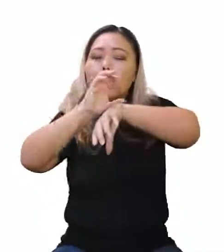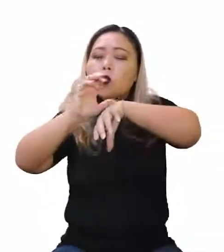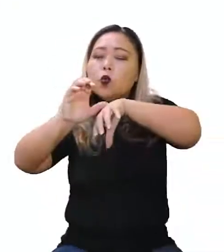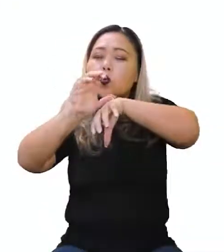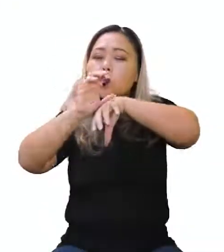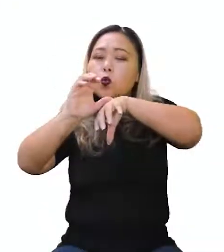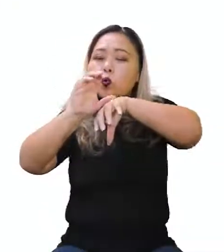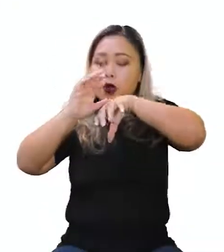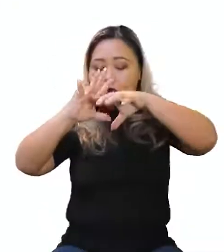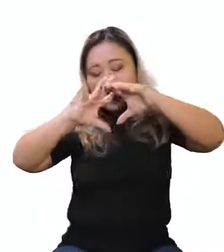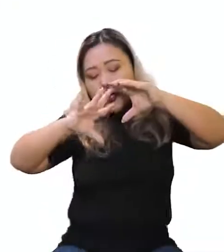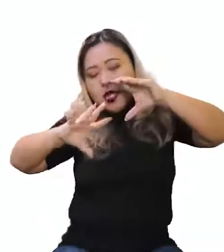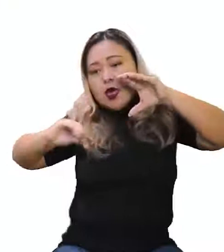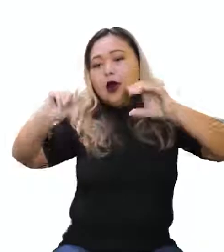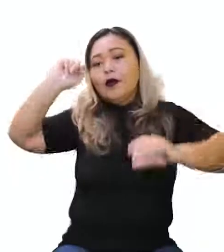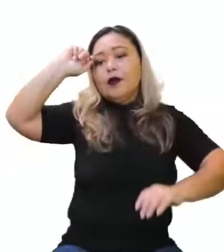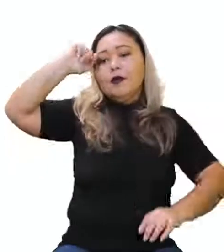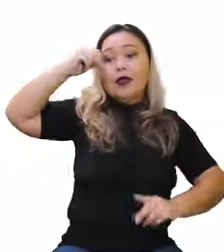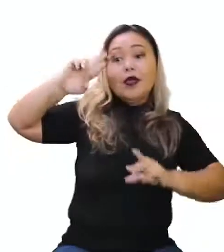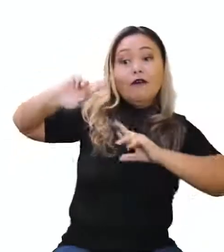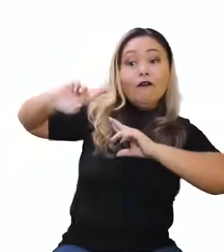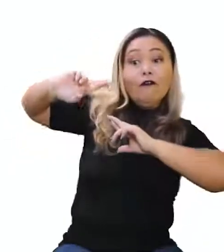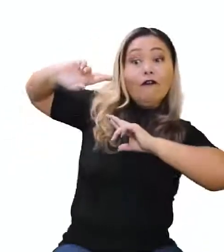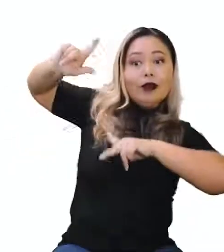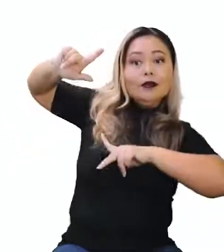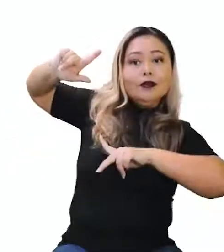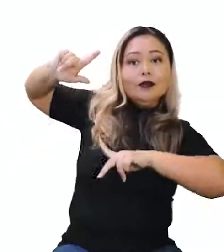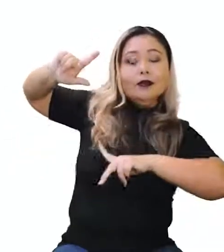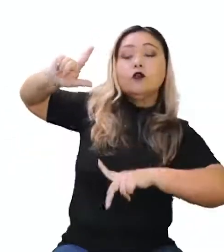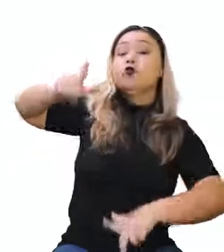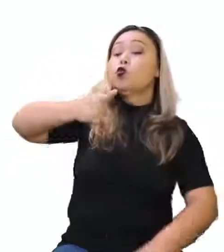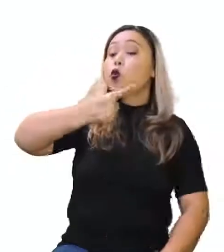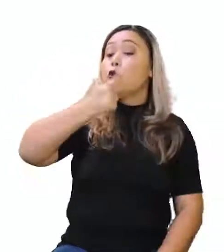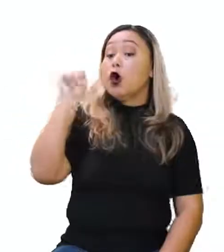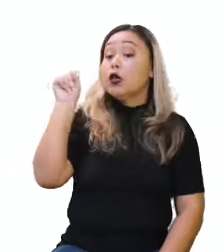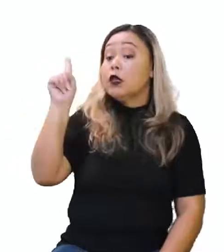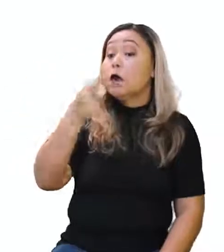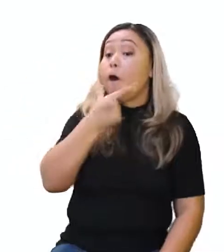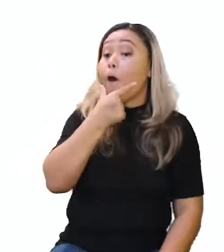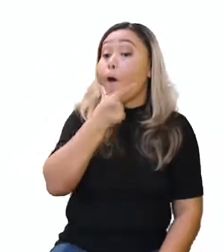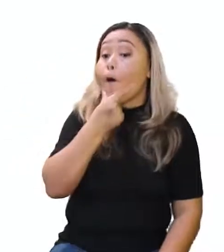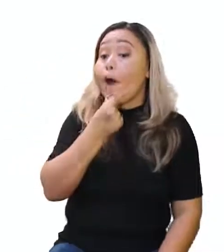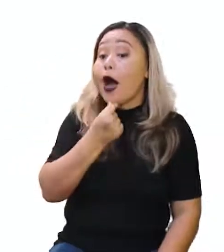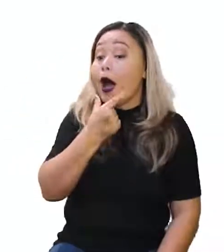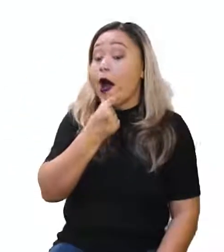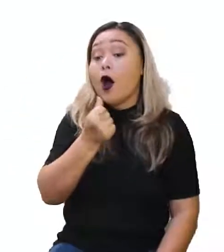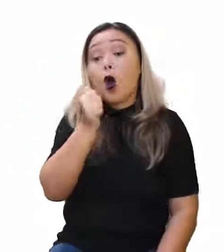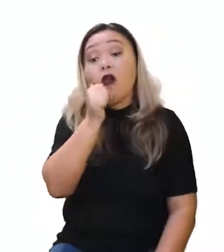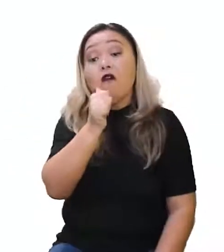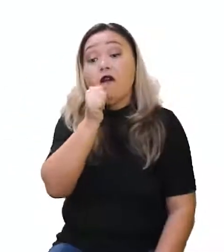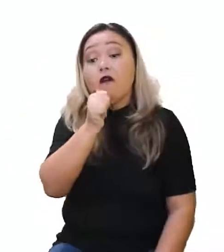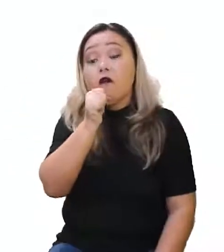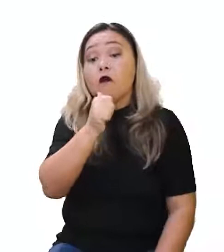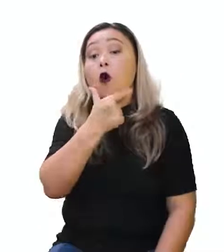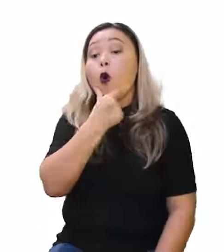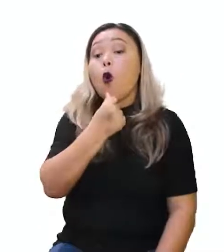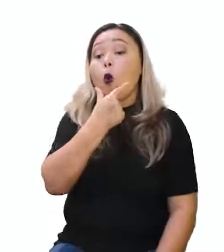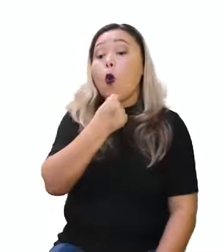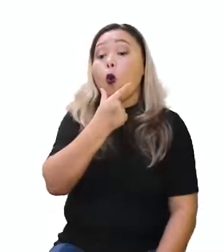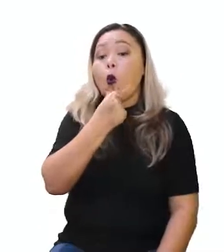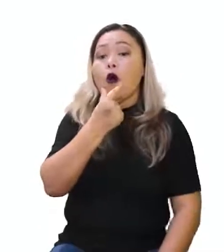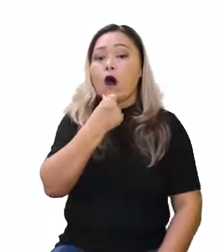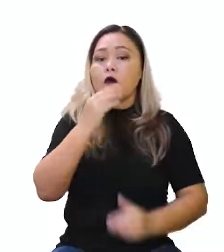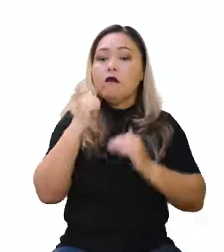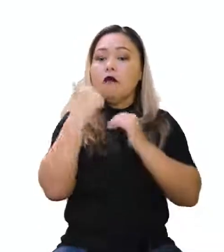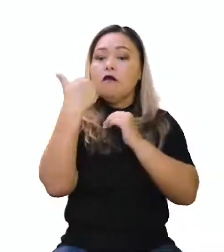cauda preta. Então dá para ver aí que nós temos, ó, machos e fêmeas. Quando você olha, os machos são esses que estão